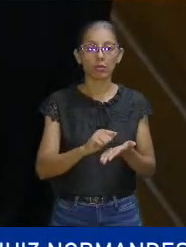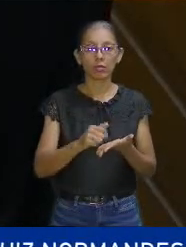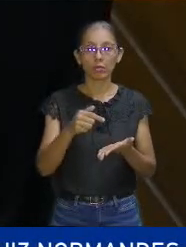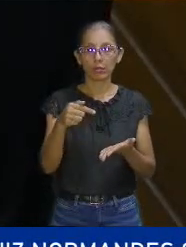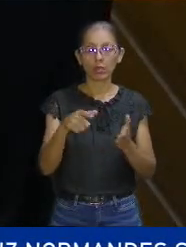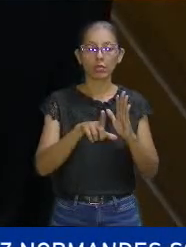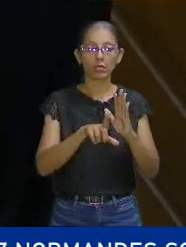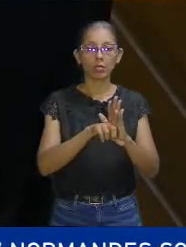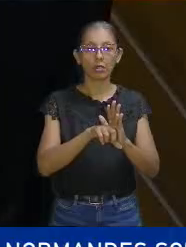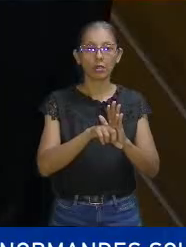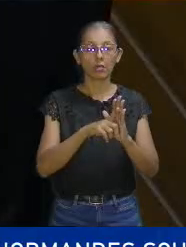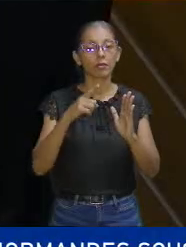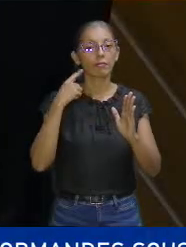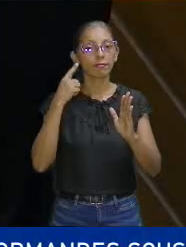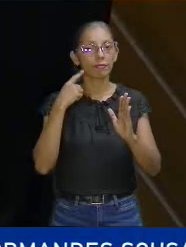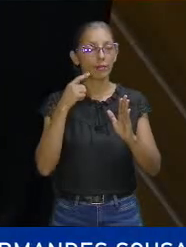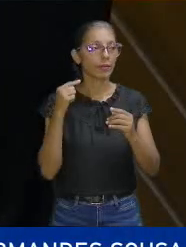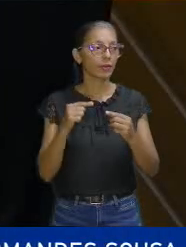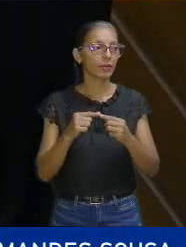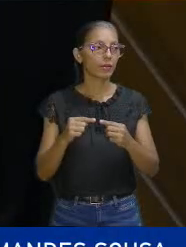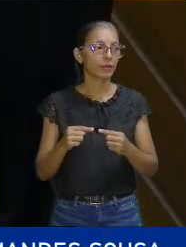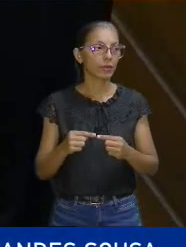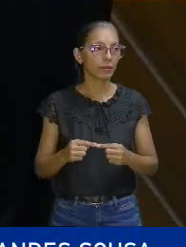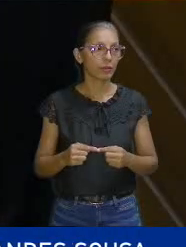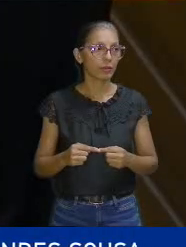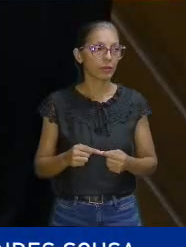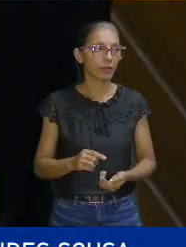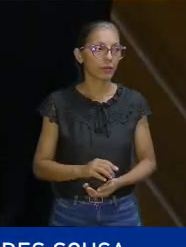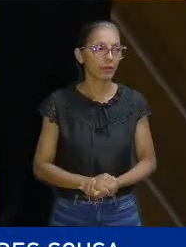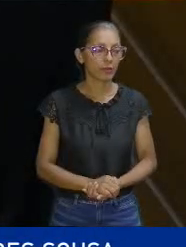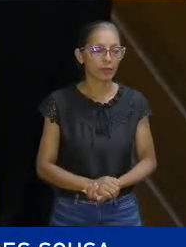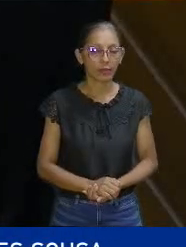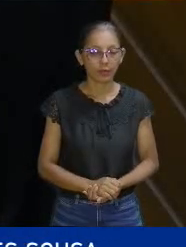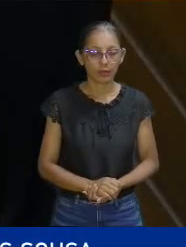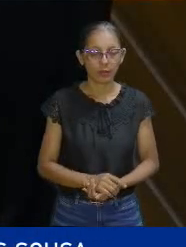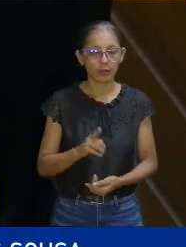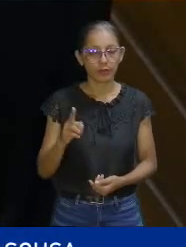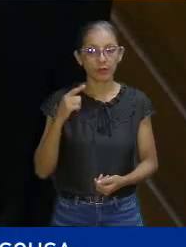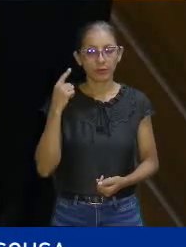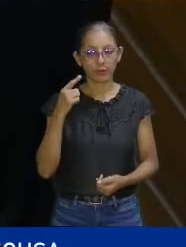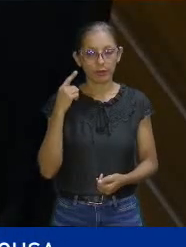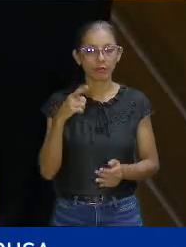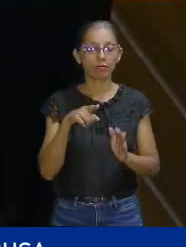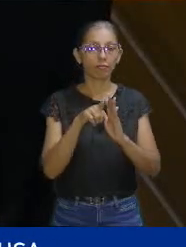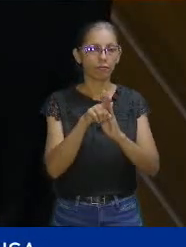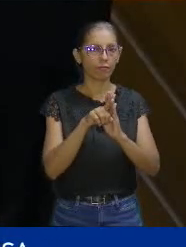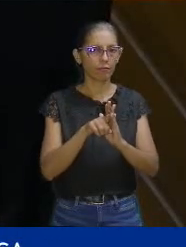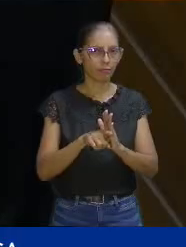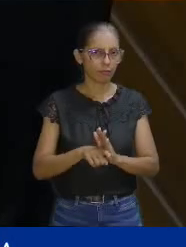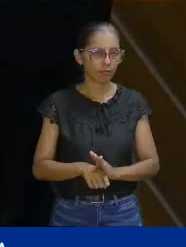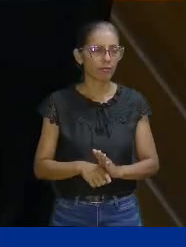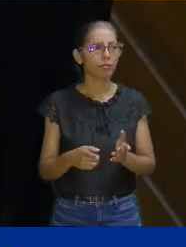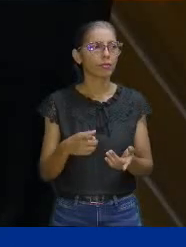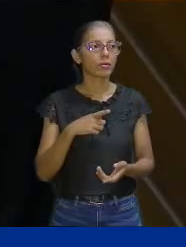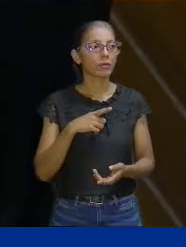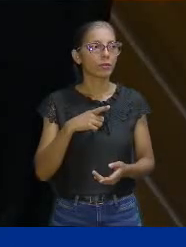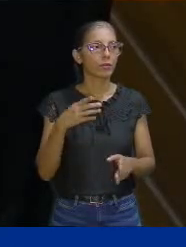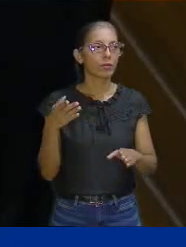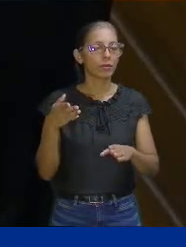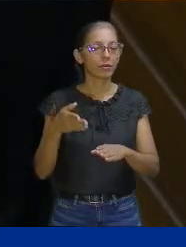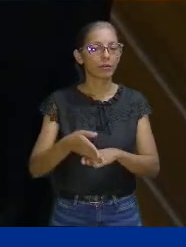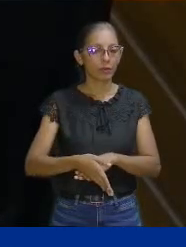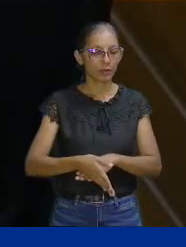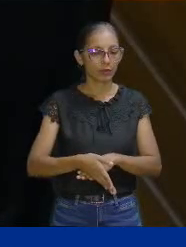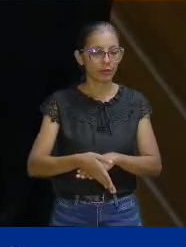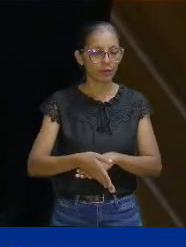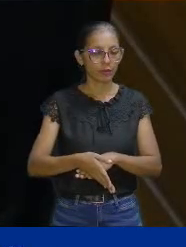Lei número do processo da Advocacia, né, do Estatuto da Advocacia, que assegura ao advogado o direito de 00063-12.25, examinar origem autos e Macapá/P, investigações e relator ter juiz acesso a Normando Souza.